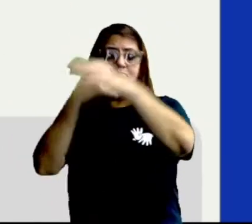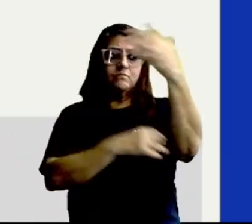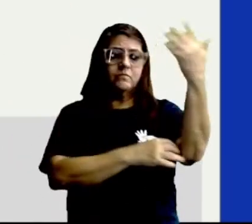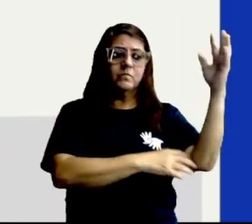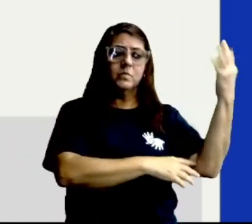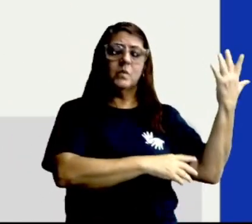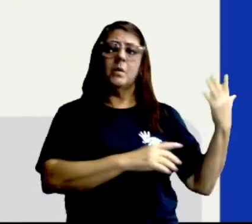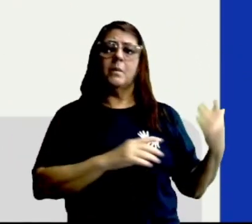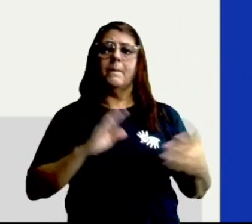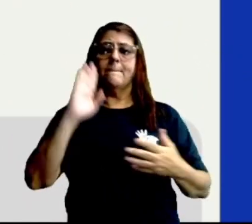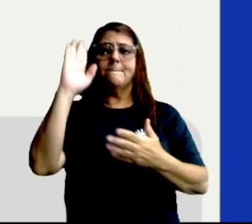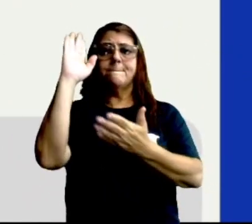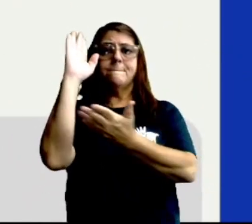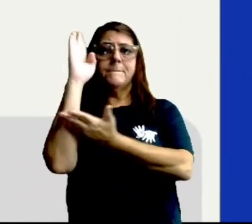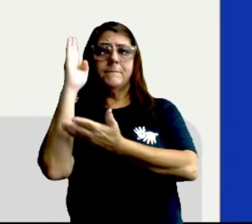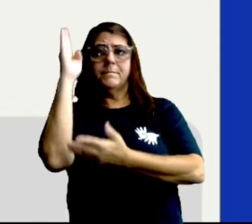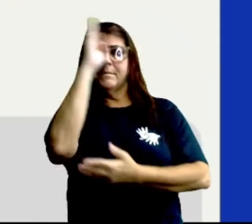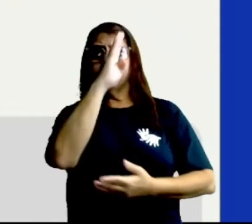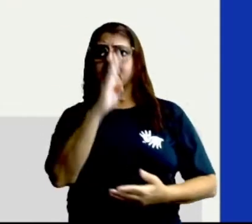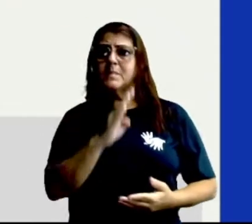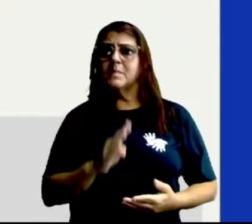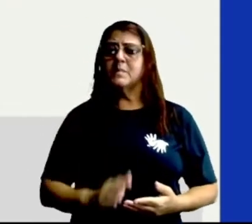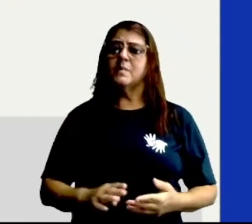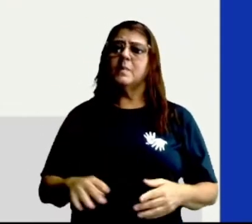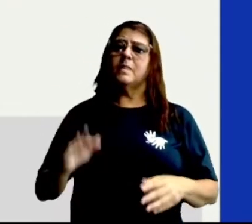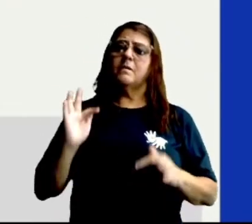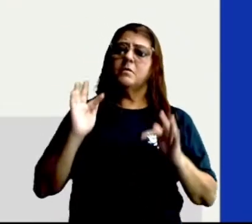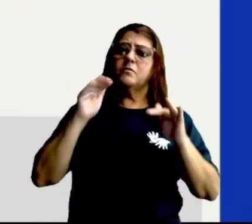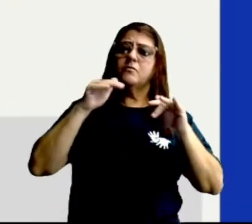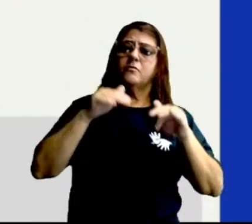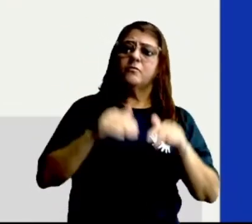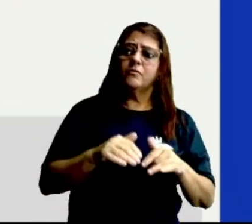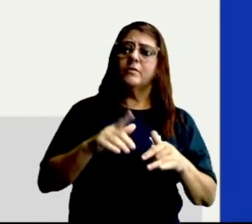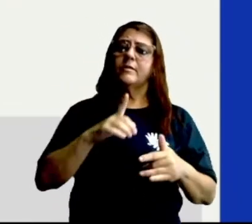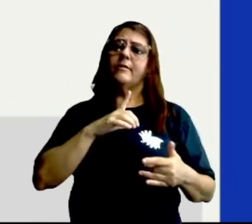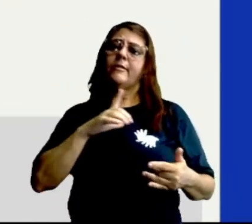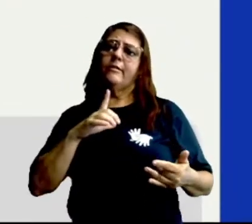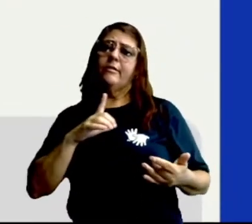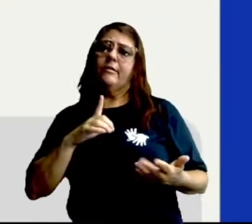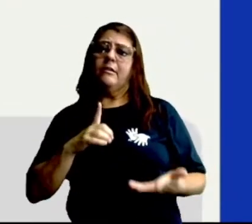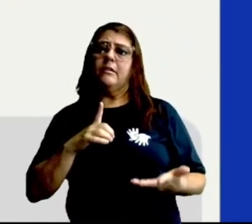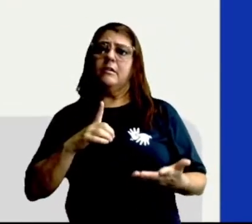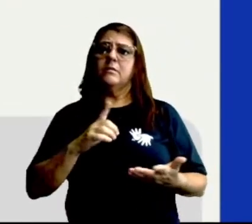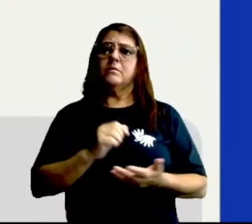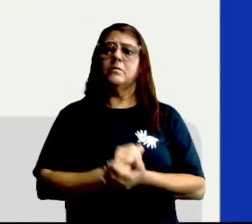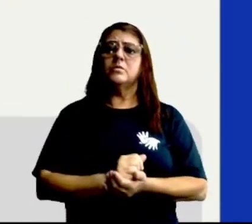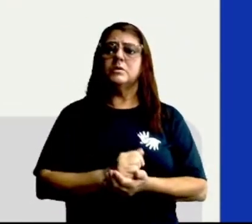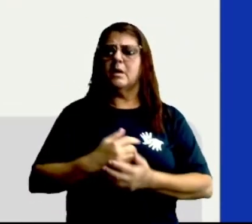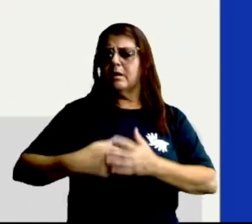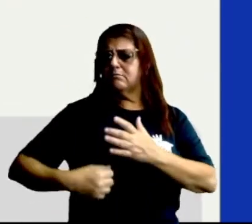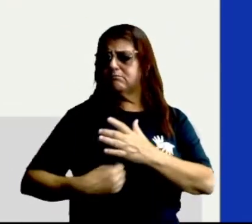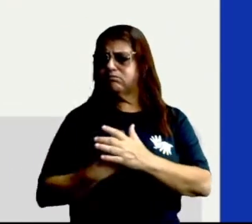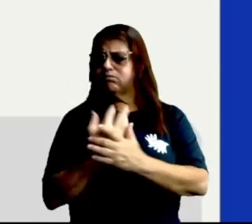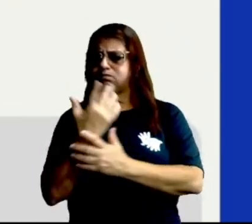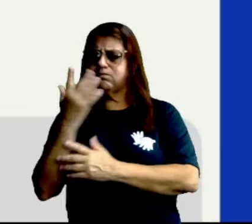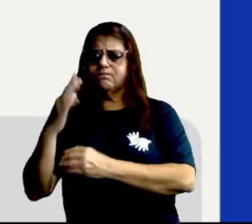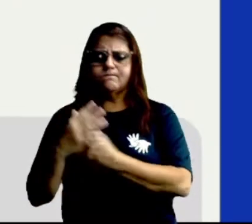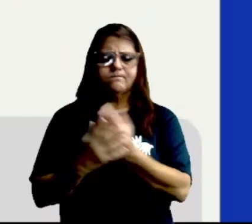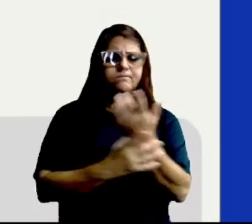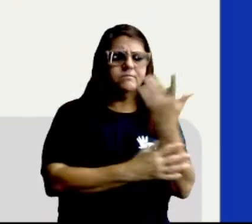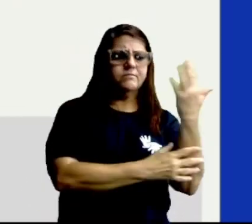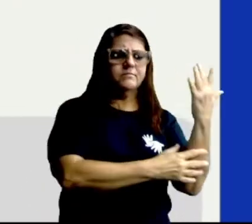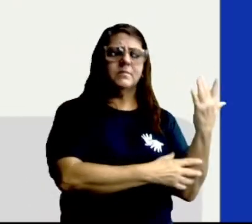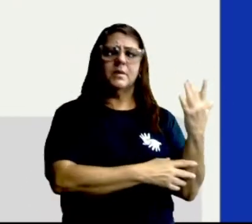espaço com pau-brasil e as Bromélias por fim nos litorais as redes e manguezais são